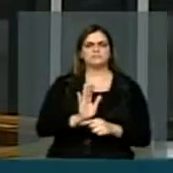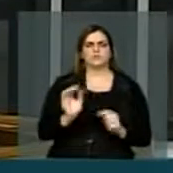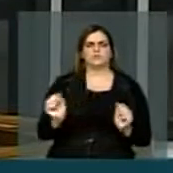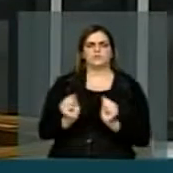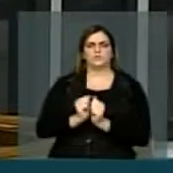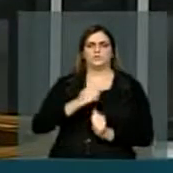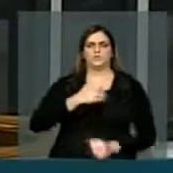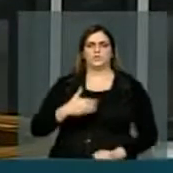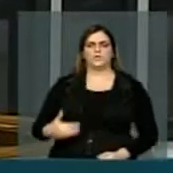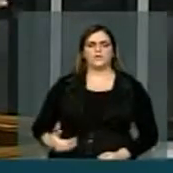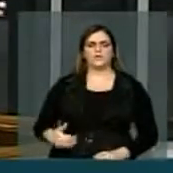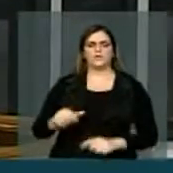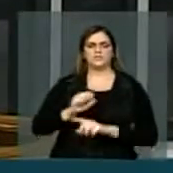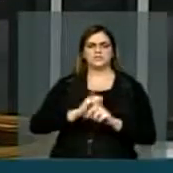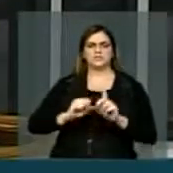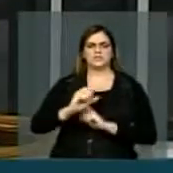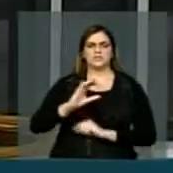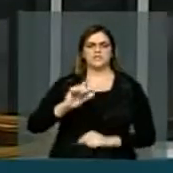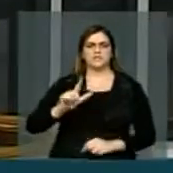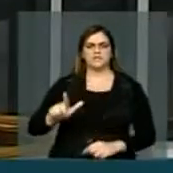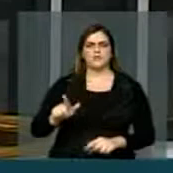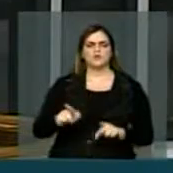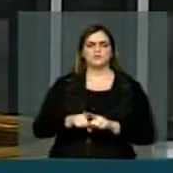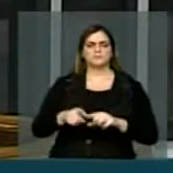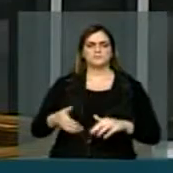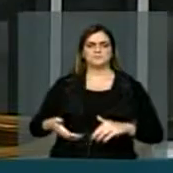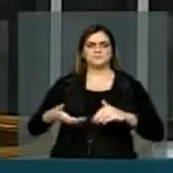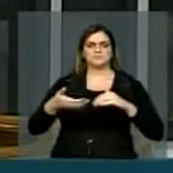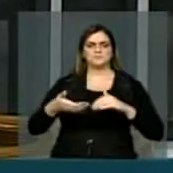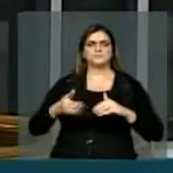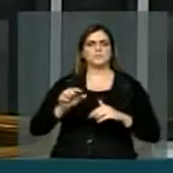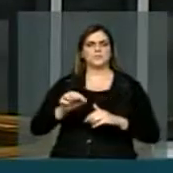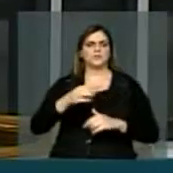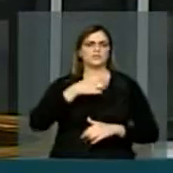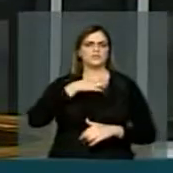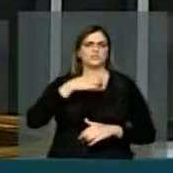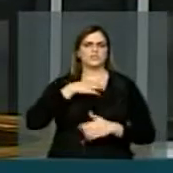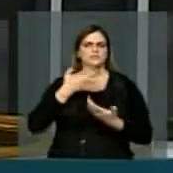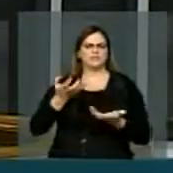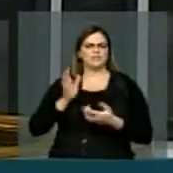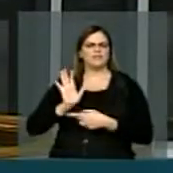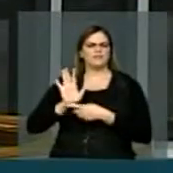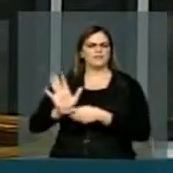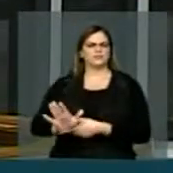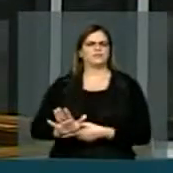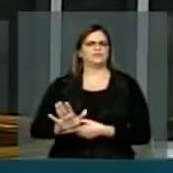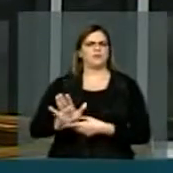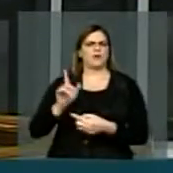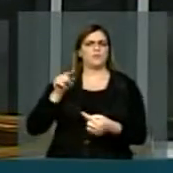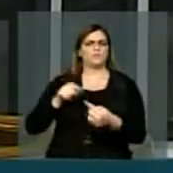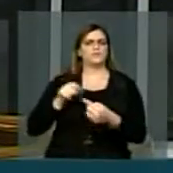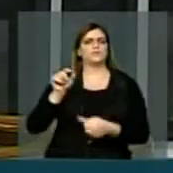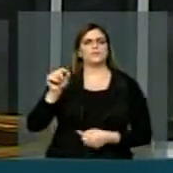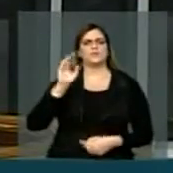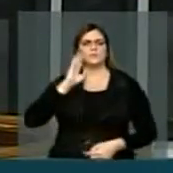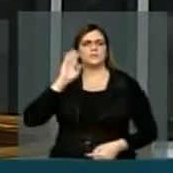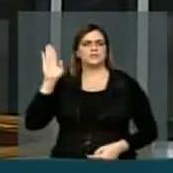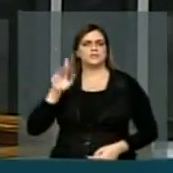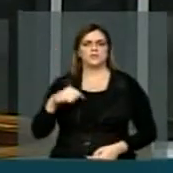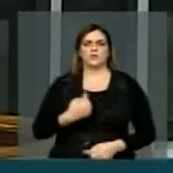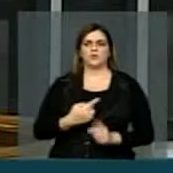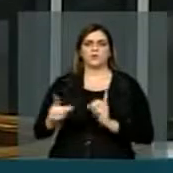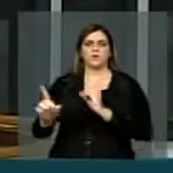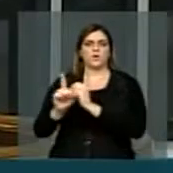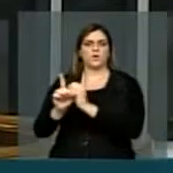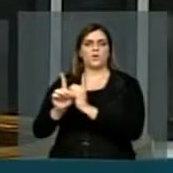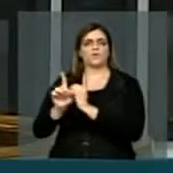ao governo, à sociedade civil e no parlamento, como forma de contribuir com o objetivo central do nosso